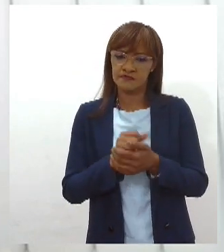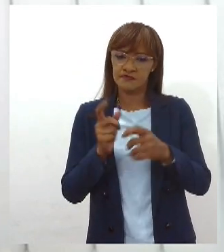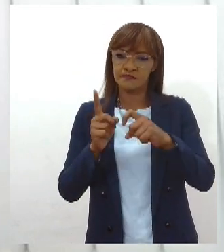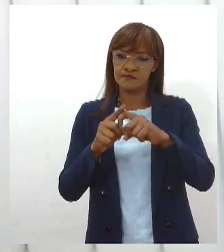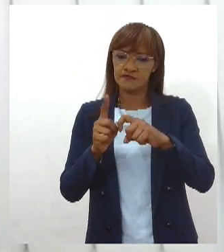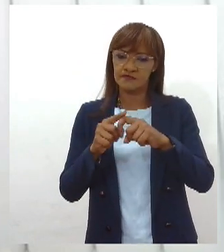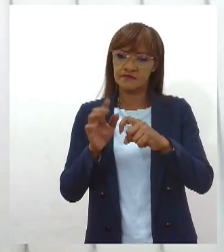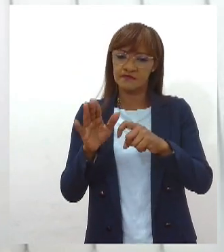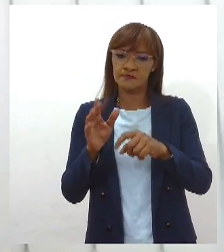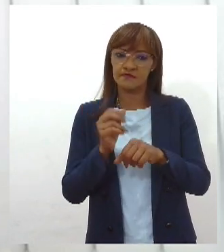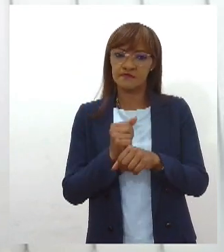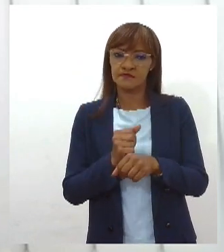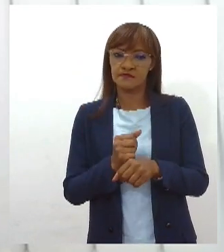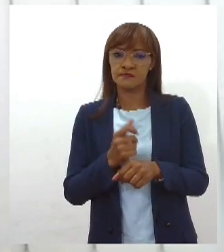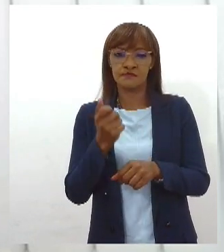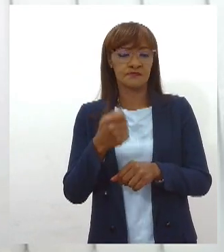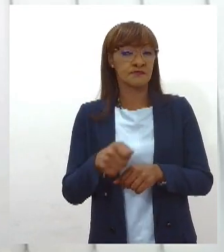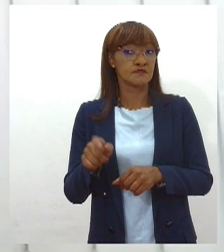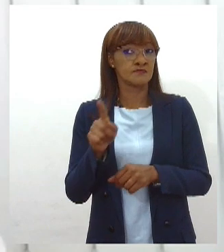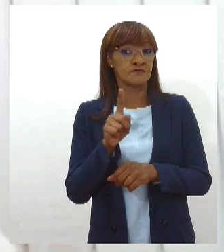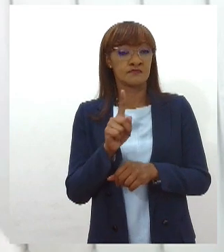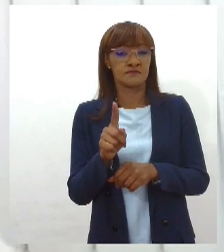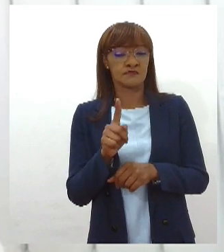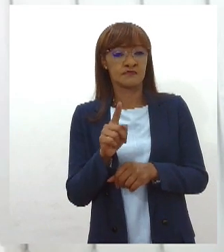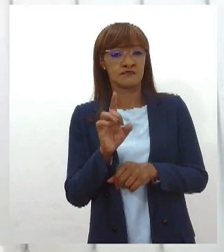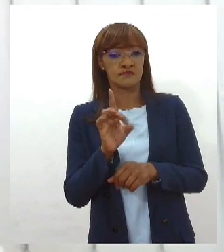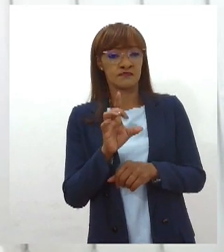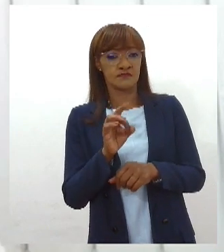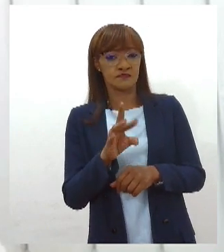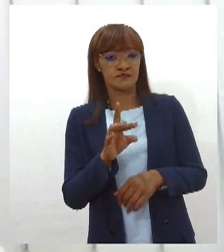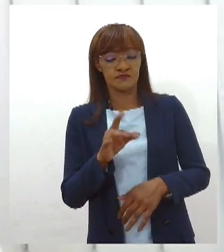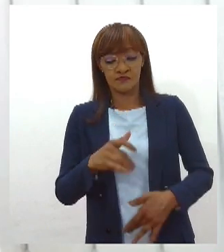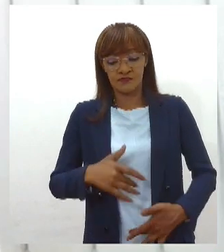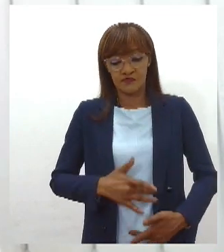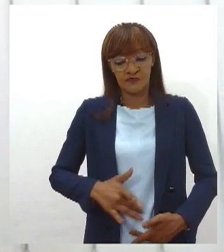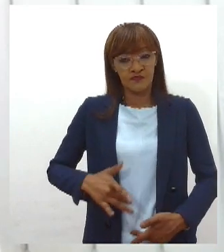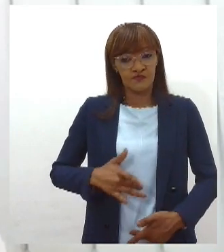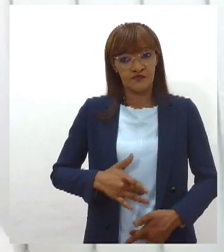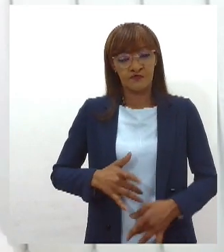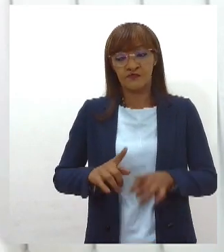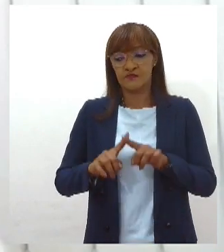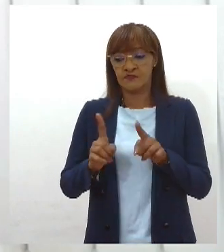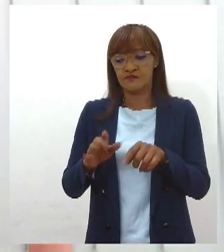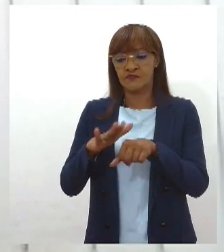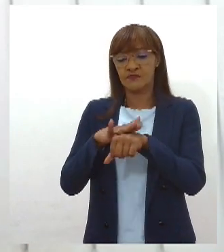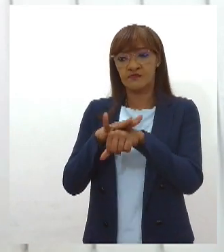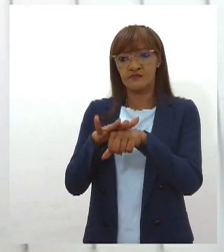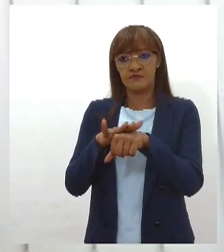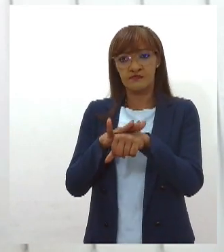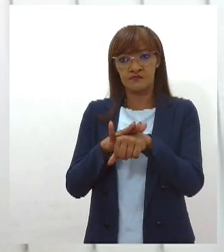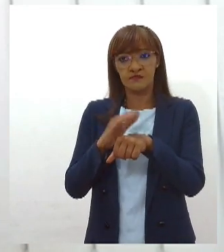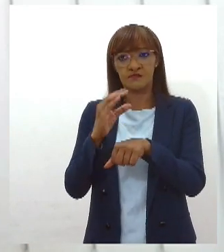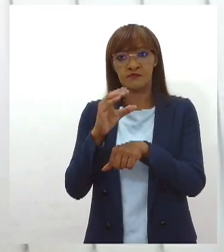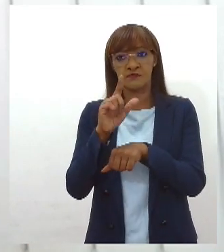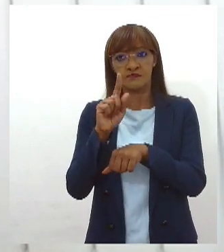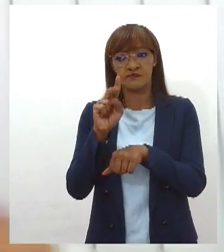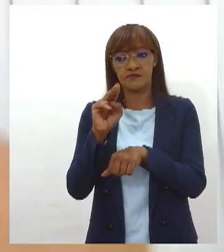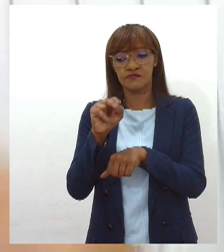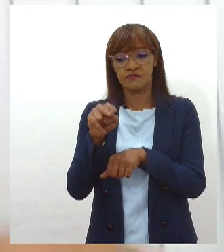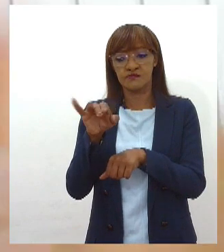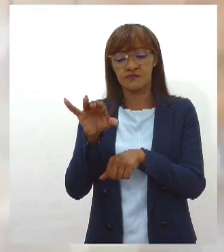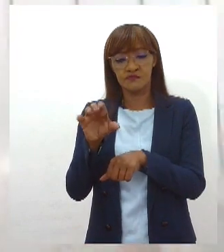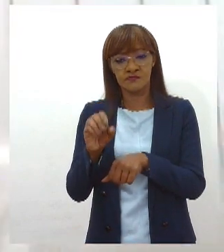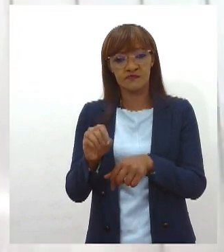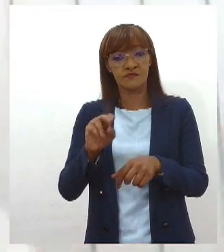um especialista na parte de intestino, pode começar com o médico clínico ou com o médico que ela já faz